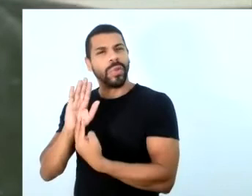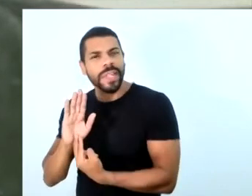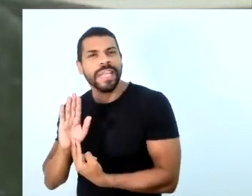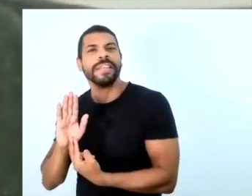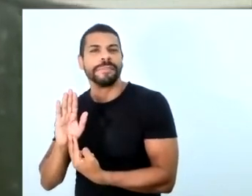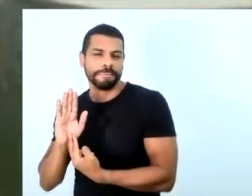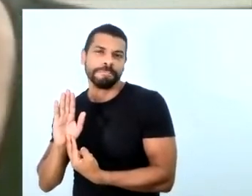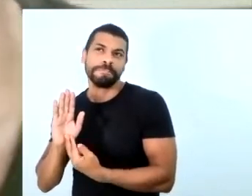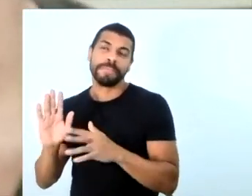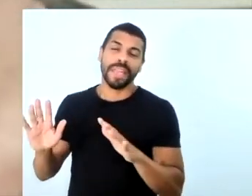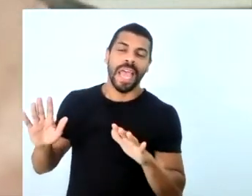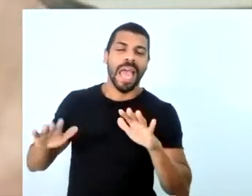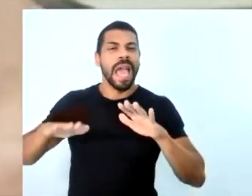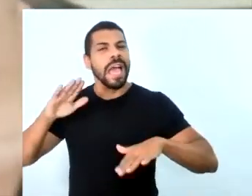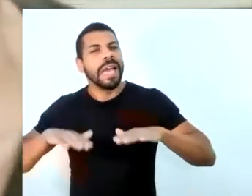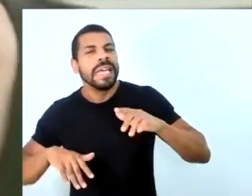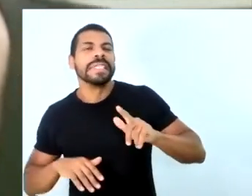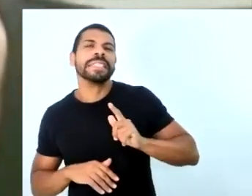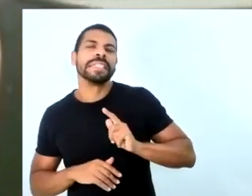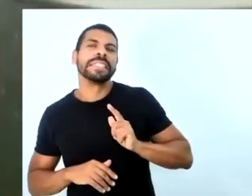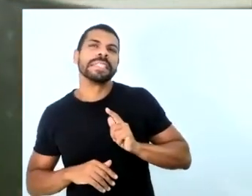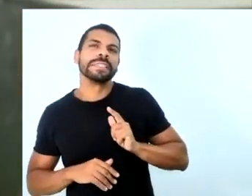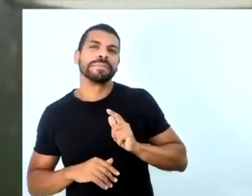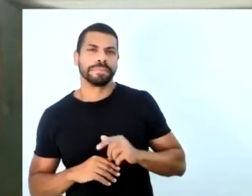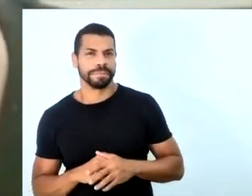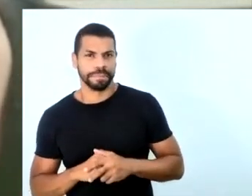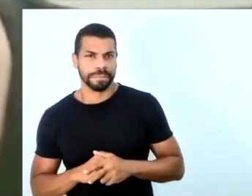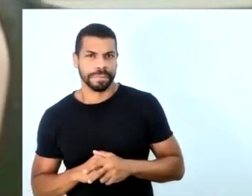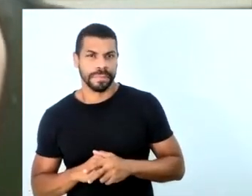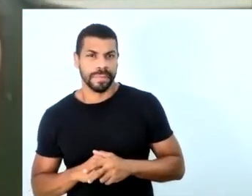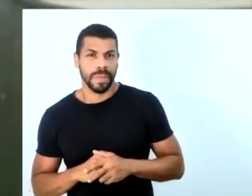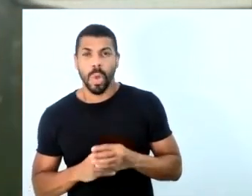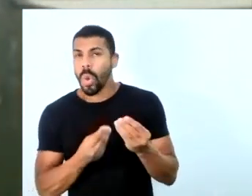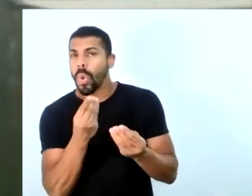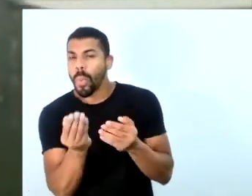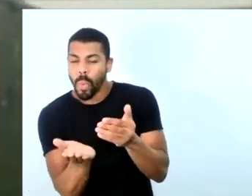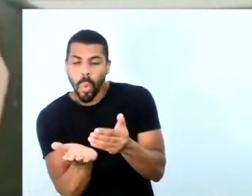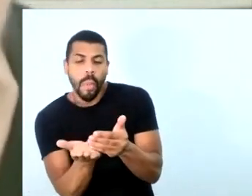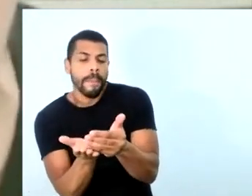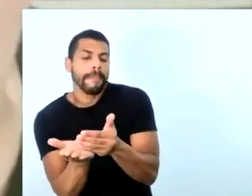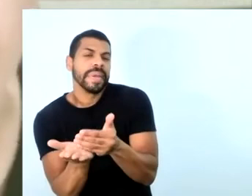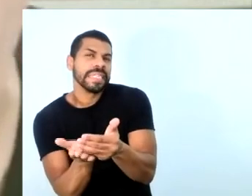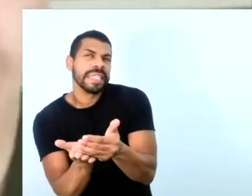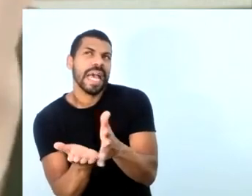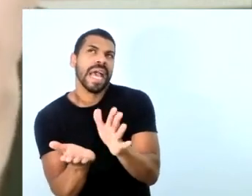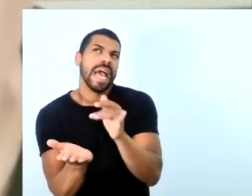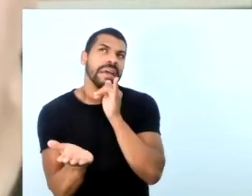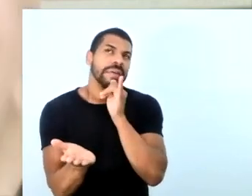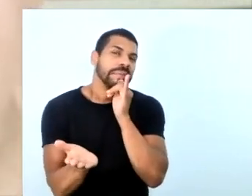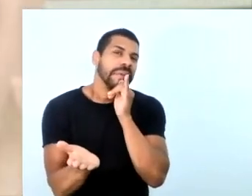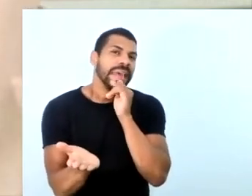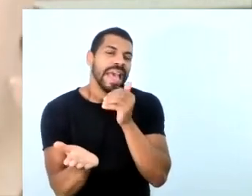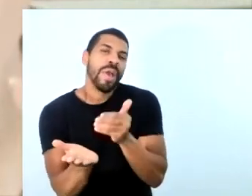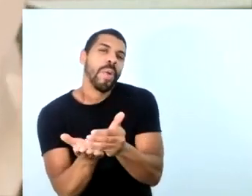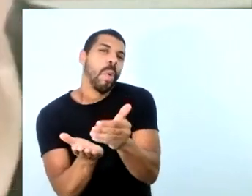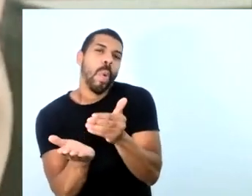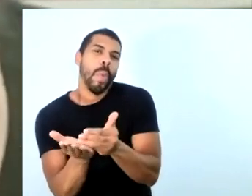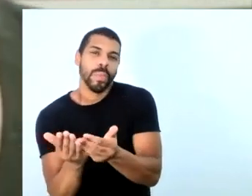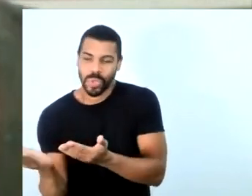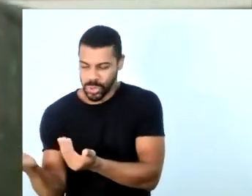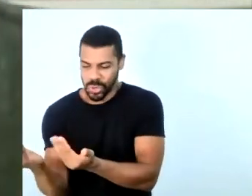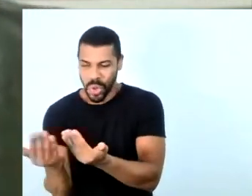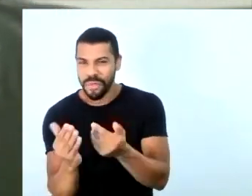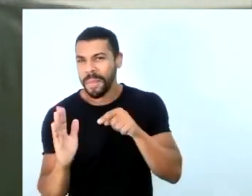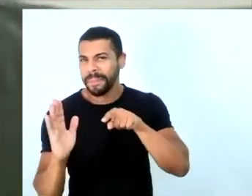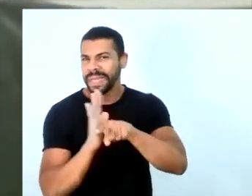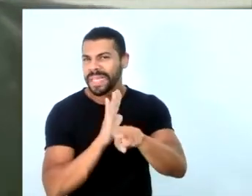roteiro ficou um pouco ultrapassada, que tem se fosse começar agora, essa pergunta também sempre tem quando tem